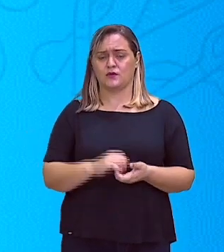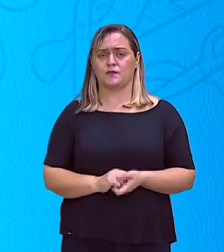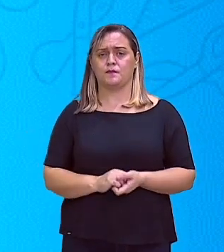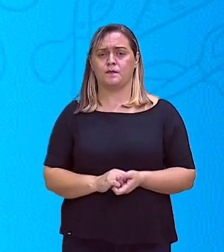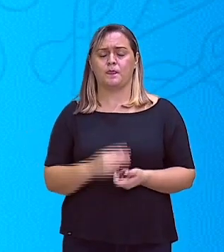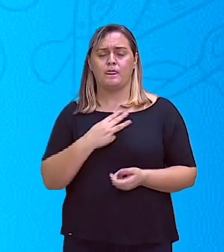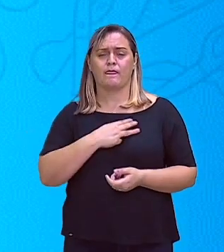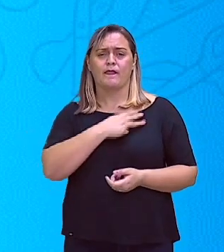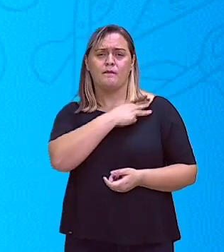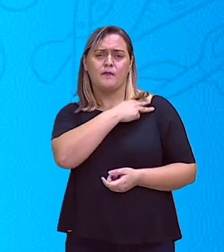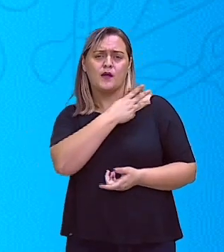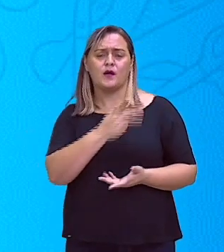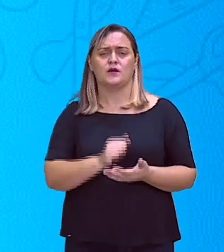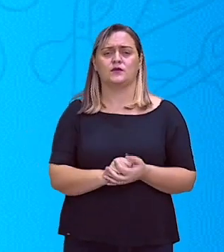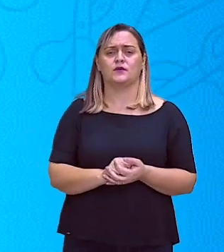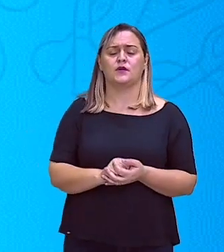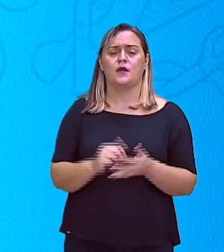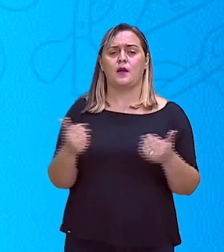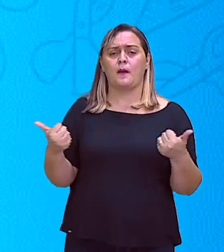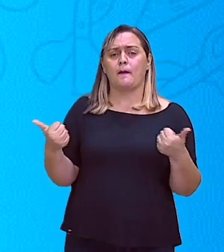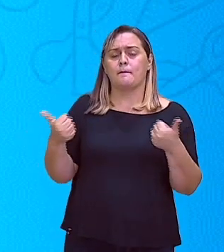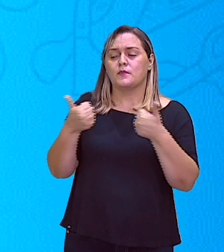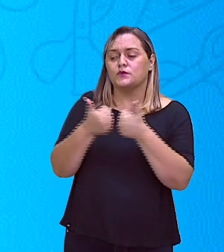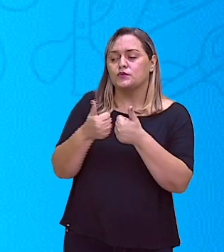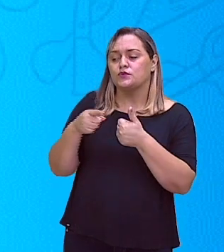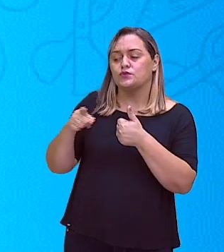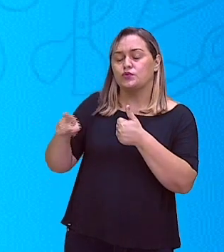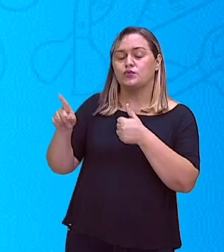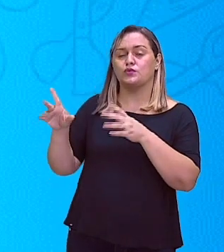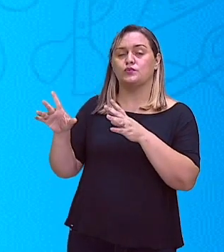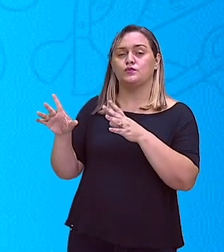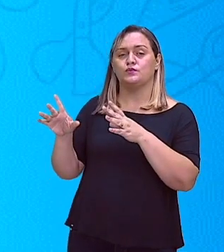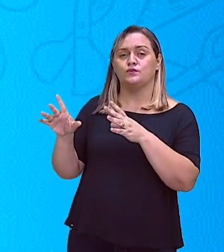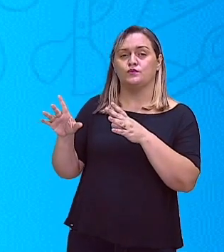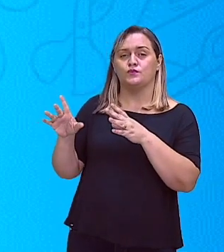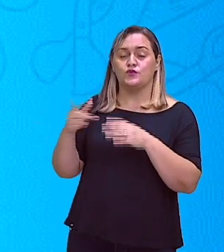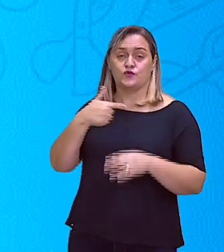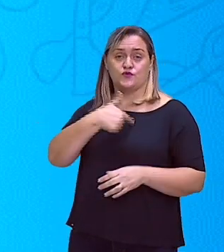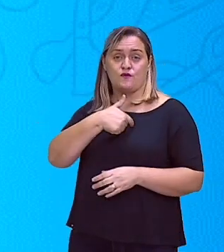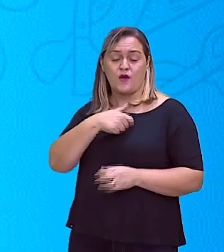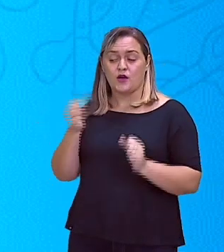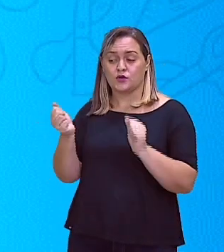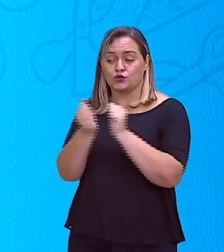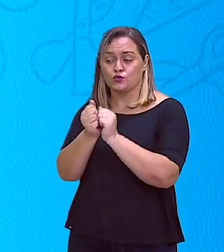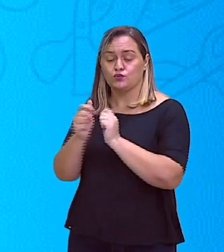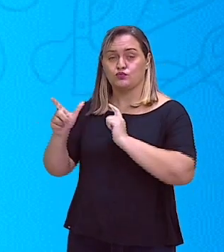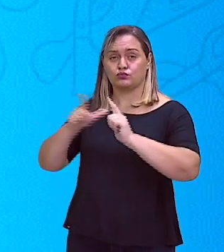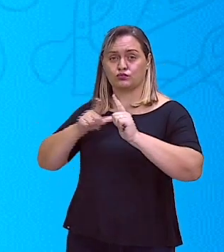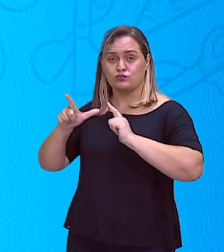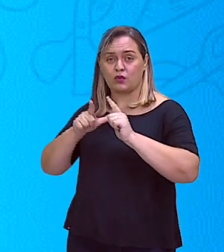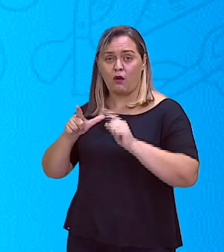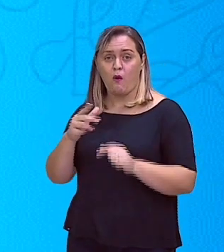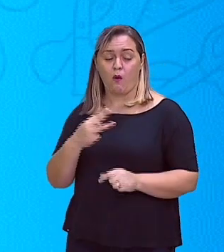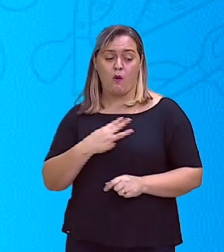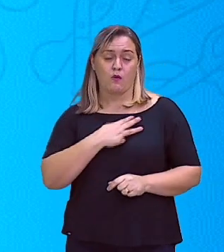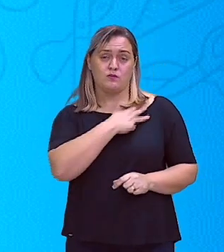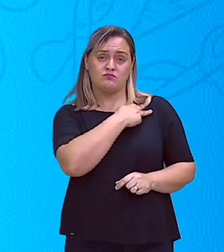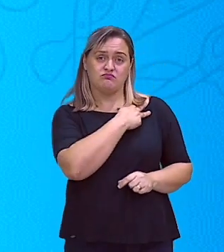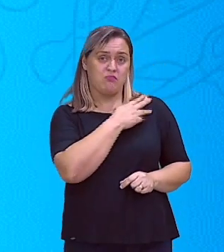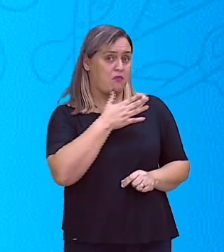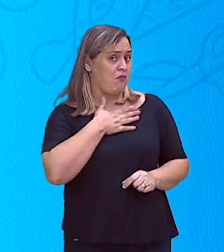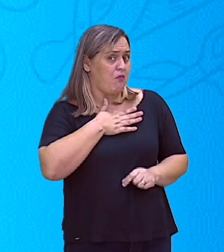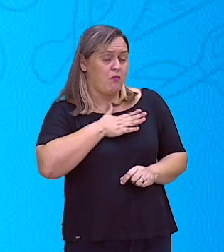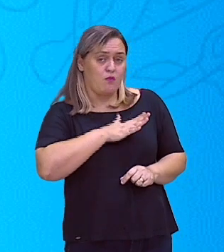a aproximação de Vargas dos trabalhadores incomodava os militares e parte da elite Econômica que